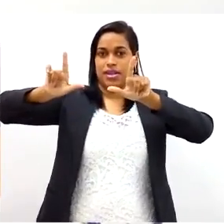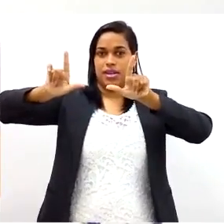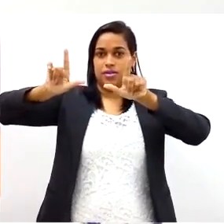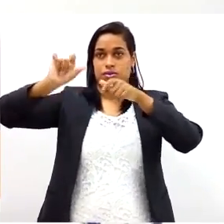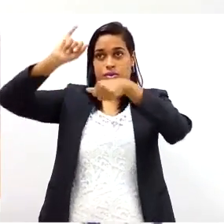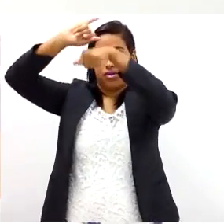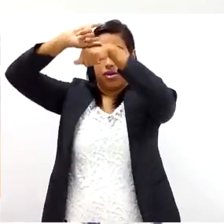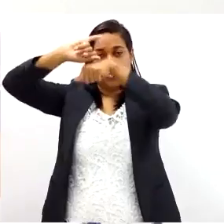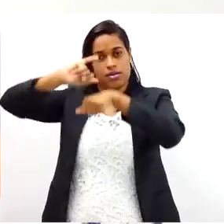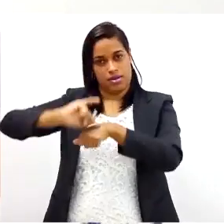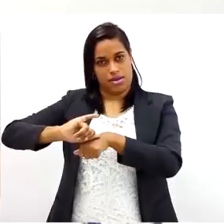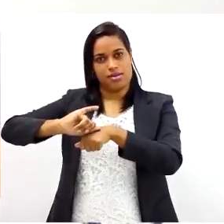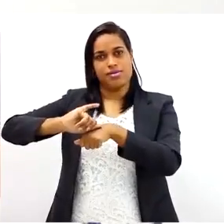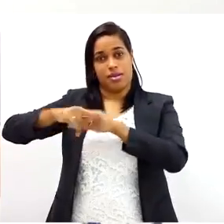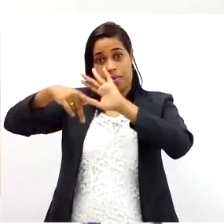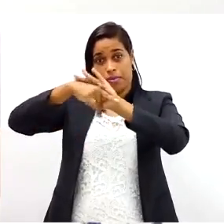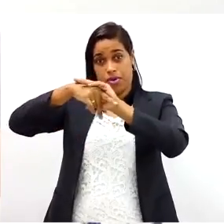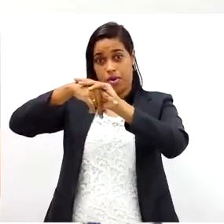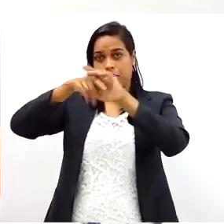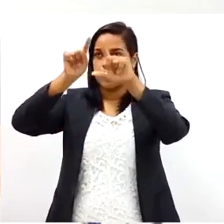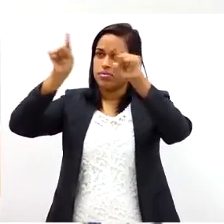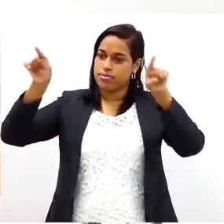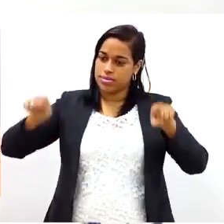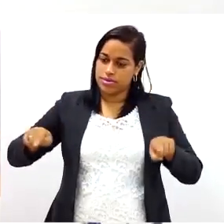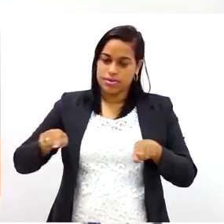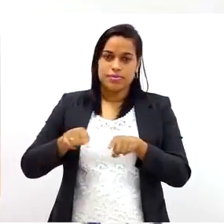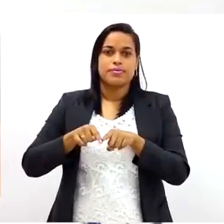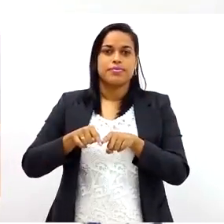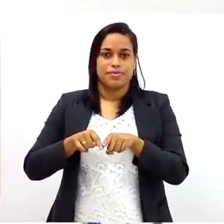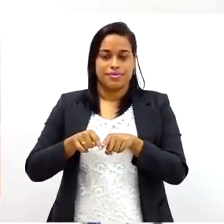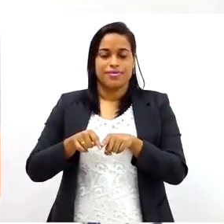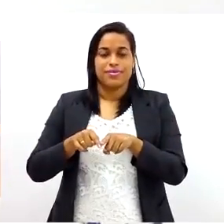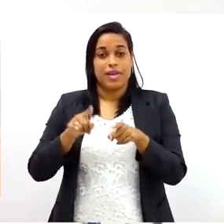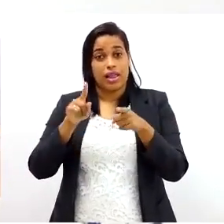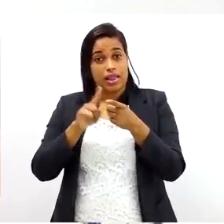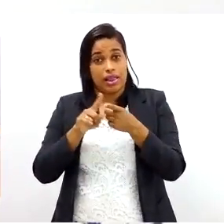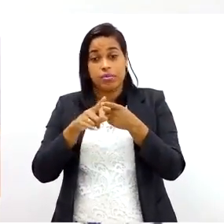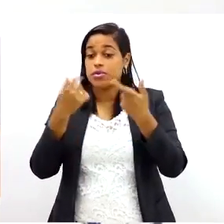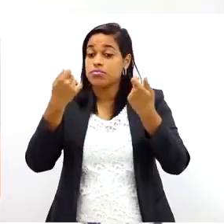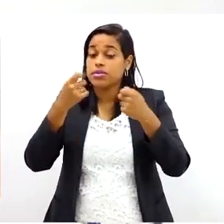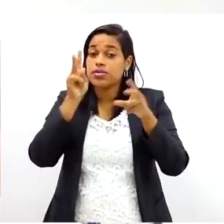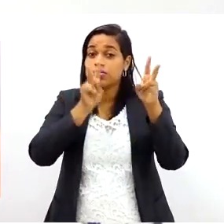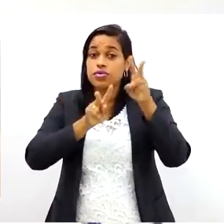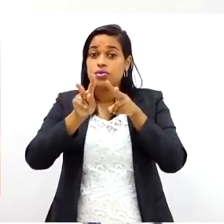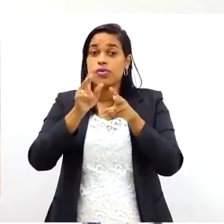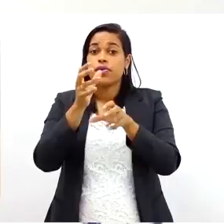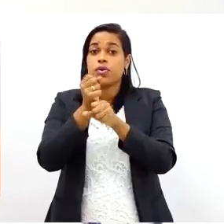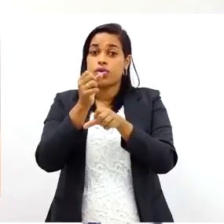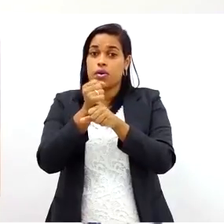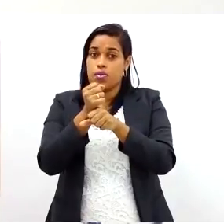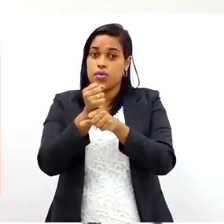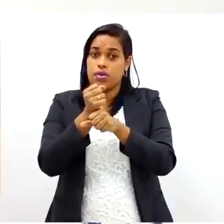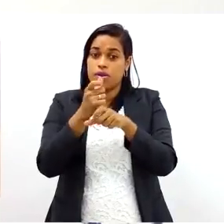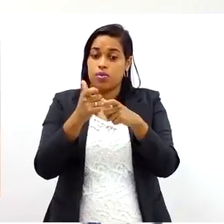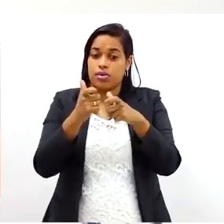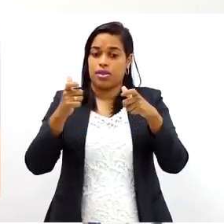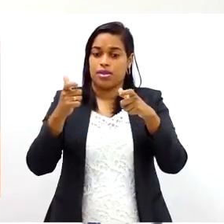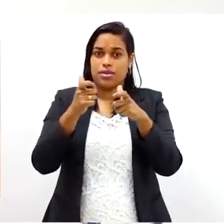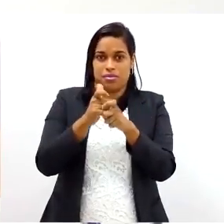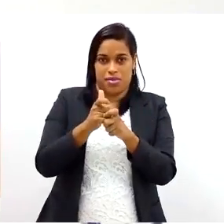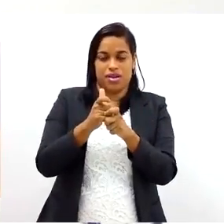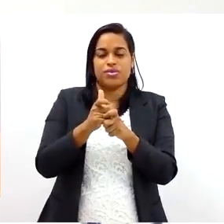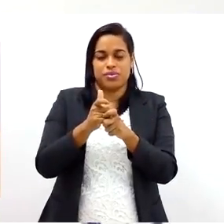centralizado abaixo. E também tenho que levar em consideração o tamanho dos botões que eu vou utilizar na minha